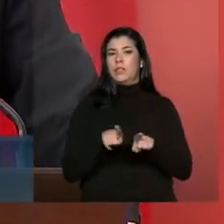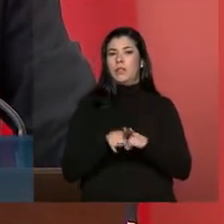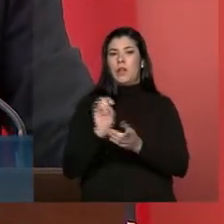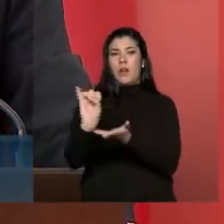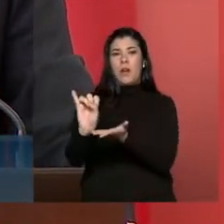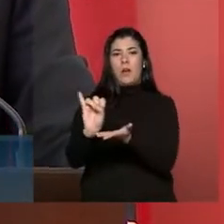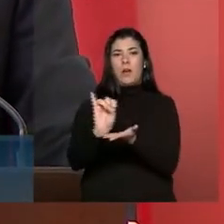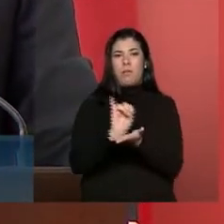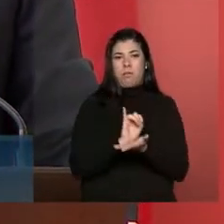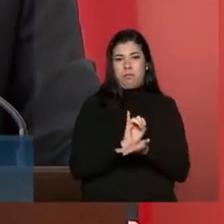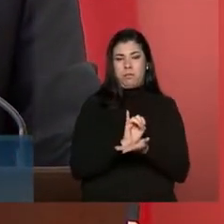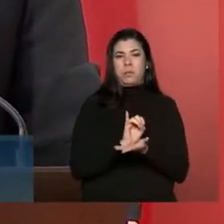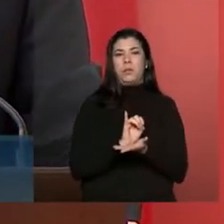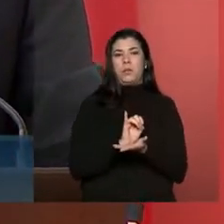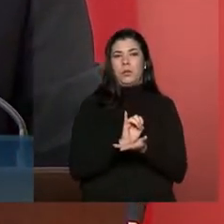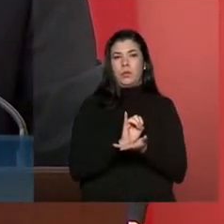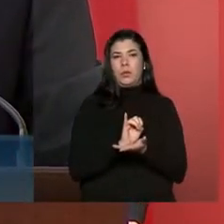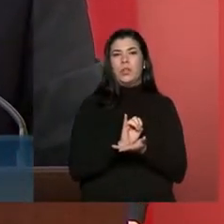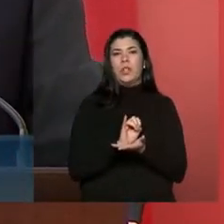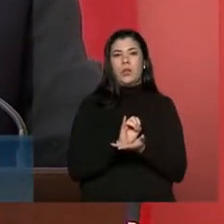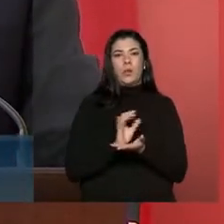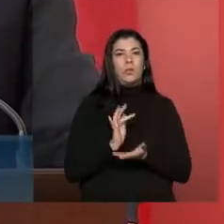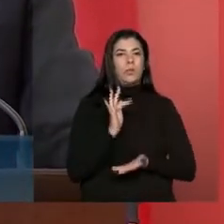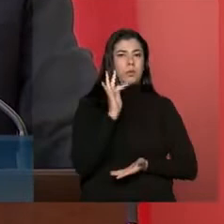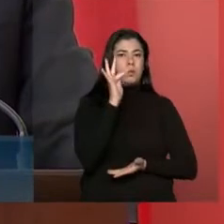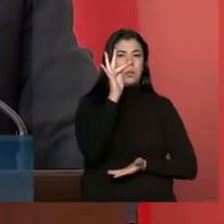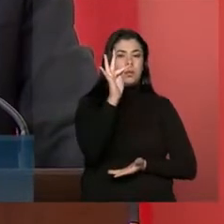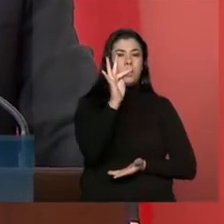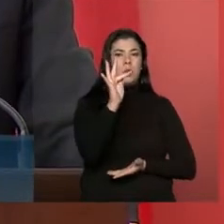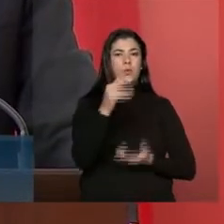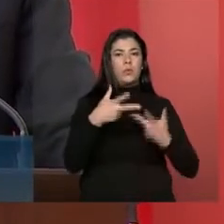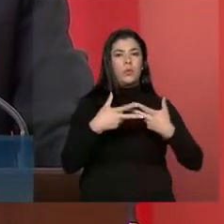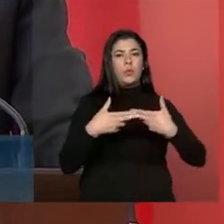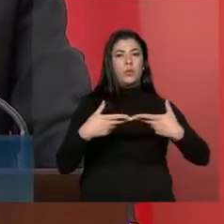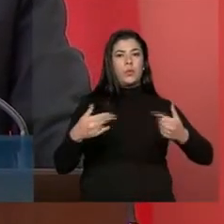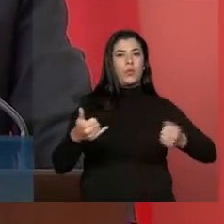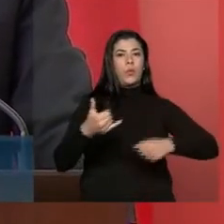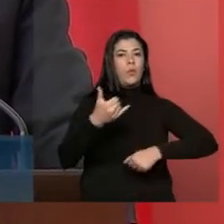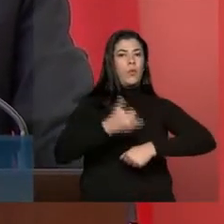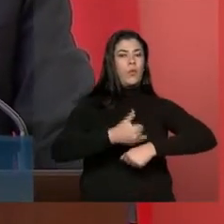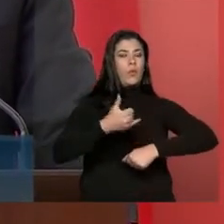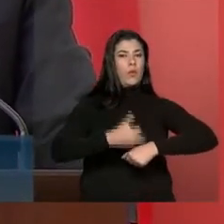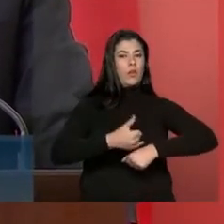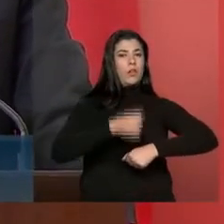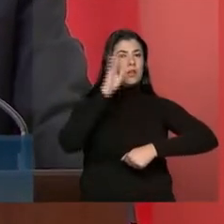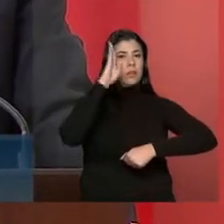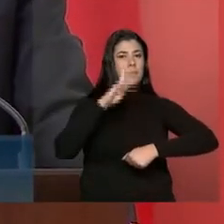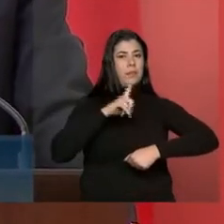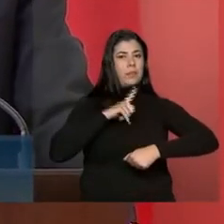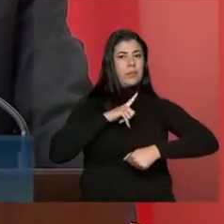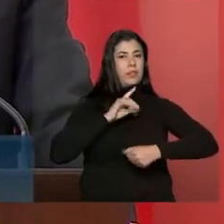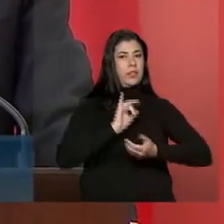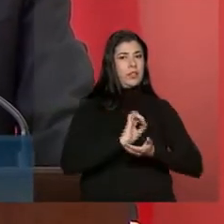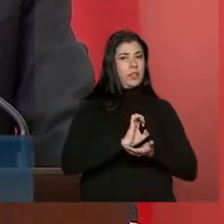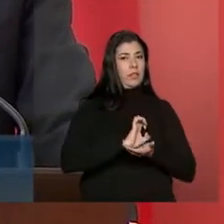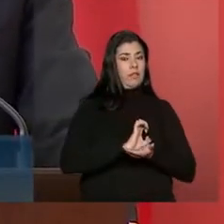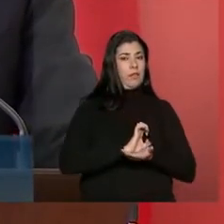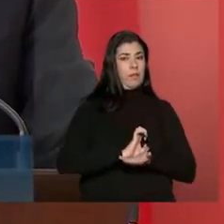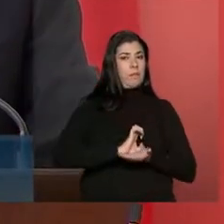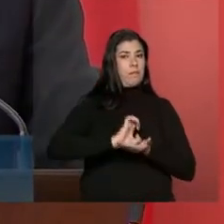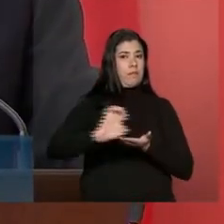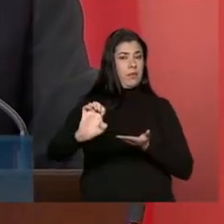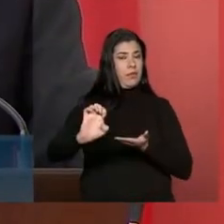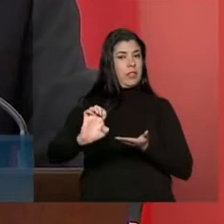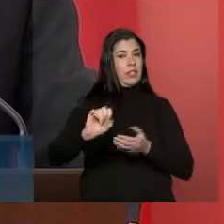importador de longo prazo dos recursos minerais do Brasil. E esperamos que esse